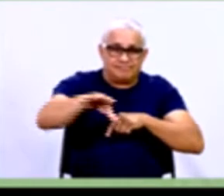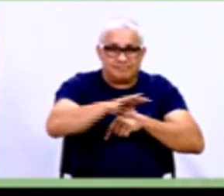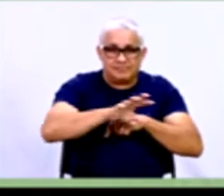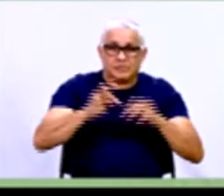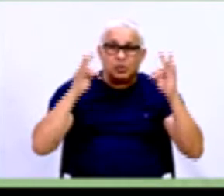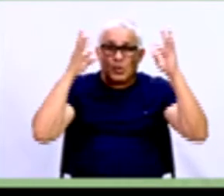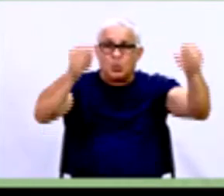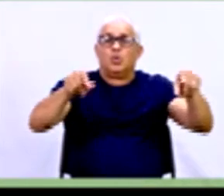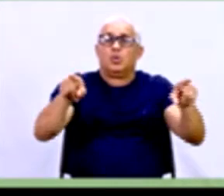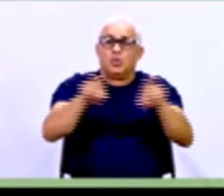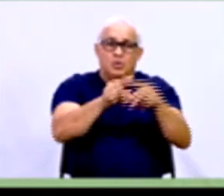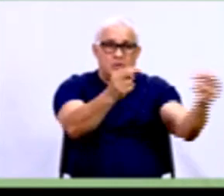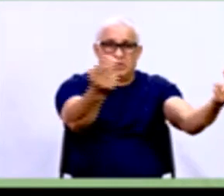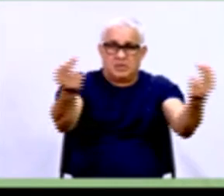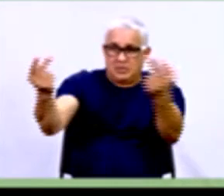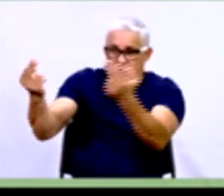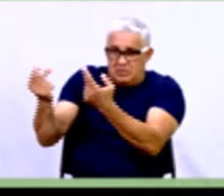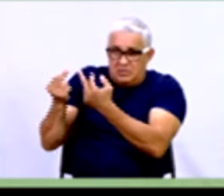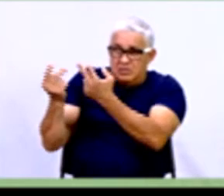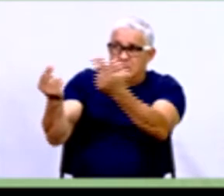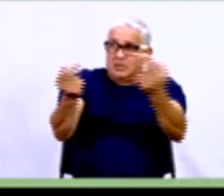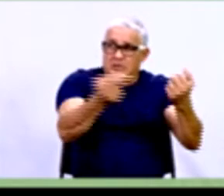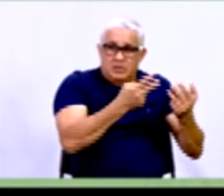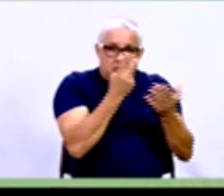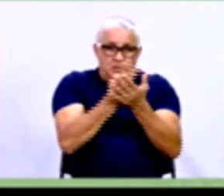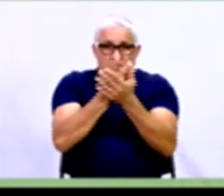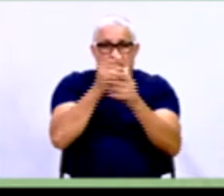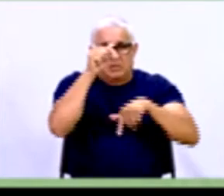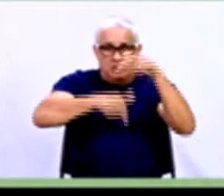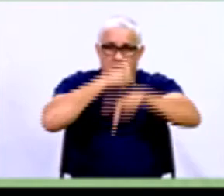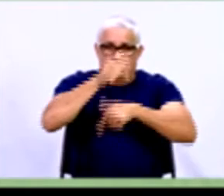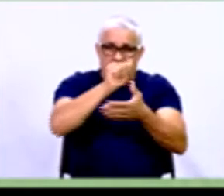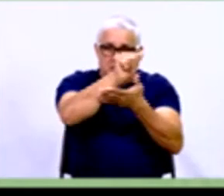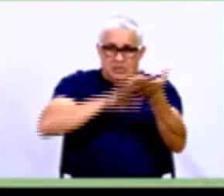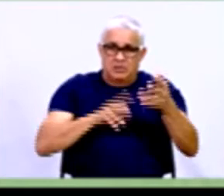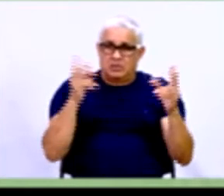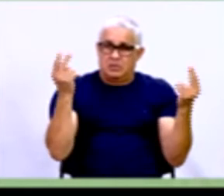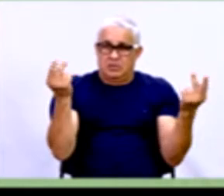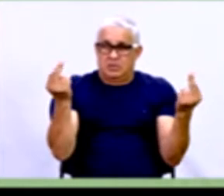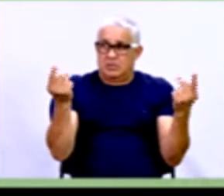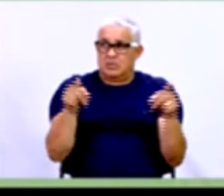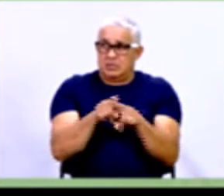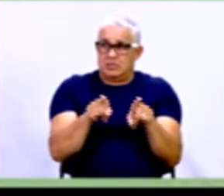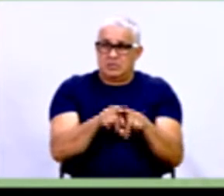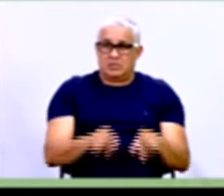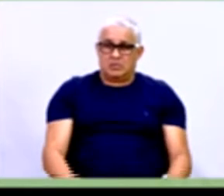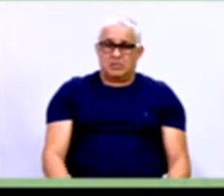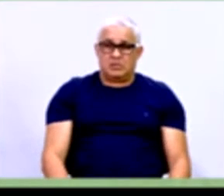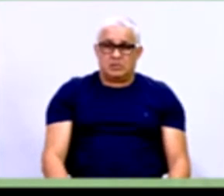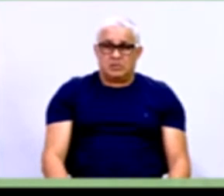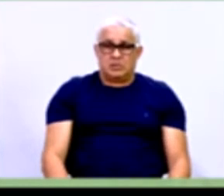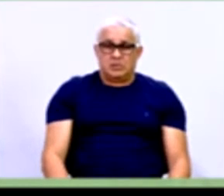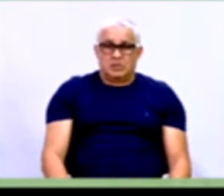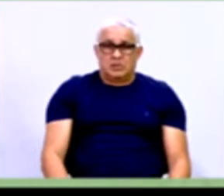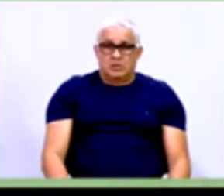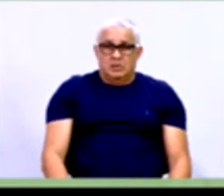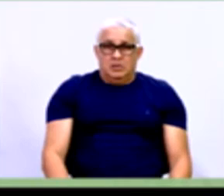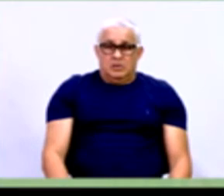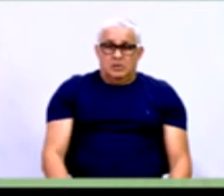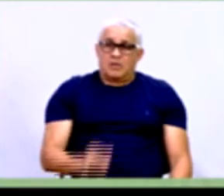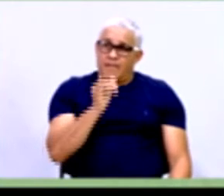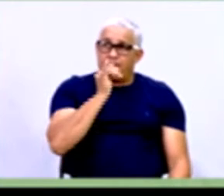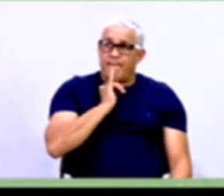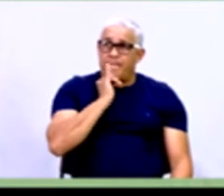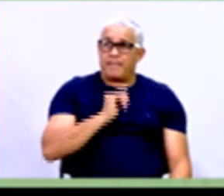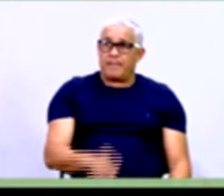outros profissionais que exerçam a mesma profissão, a mesma atividade. É inerente a determinada profissão. Vamos ver os exemplos